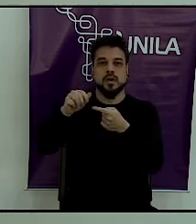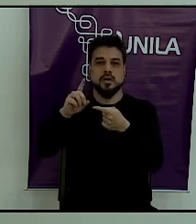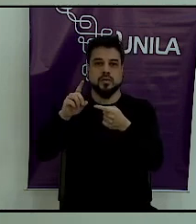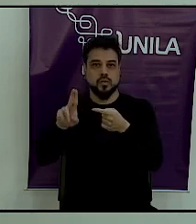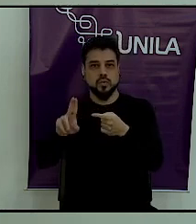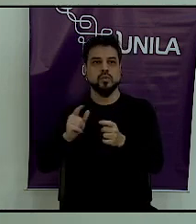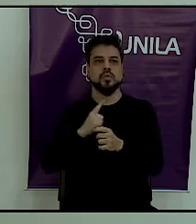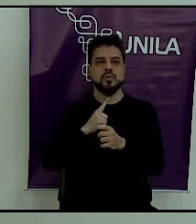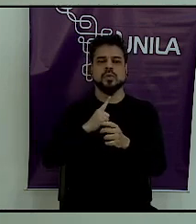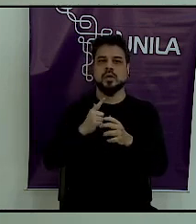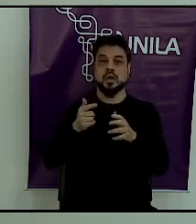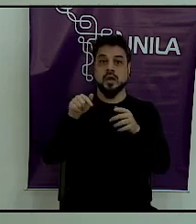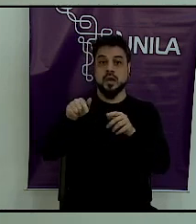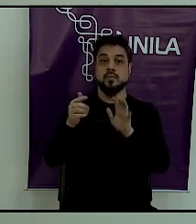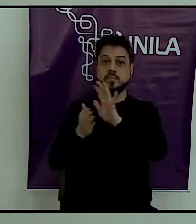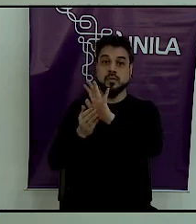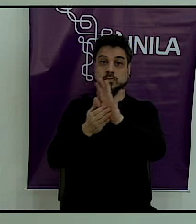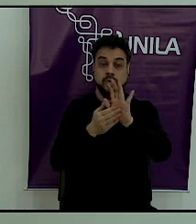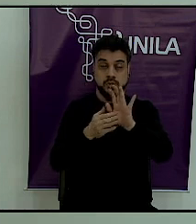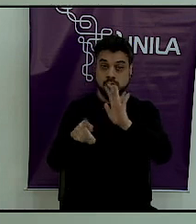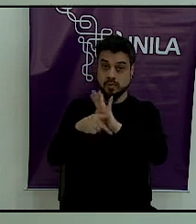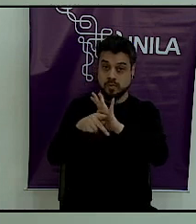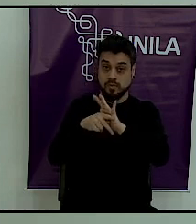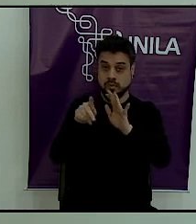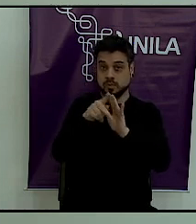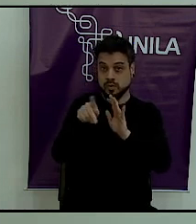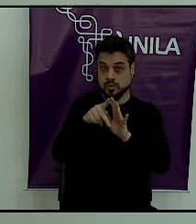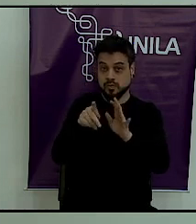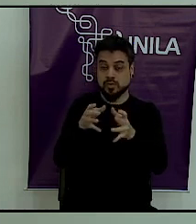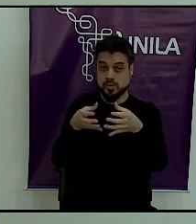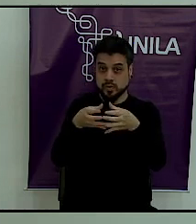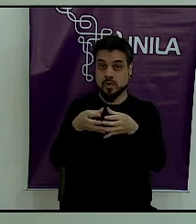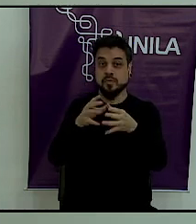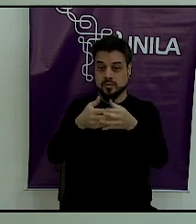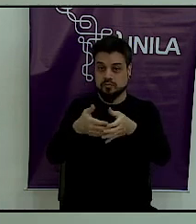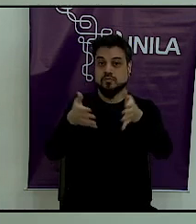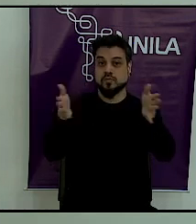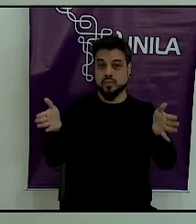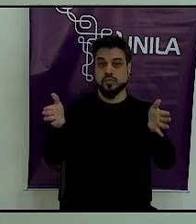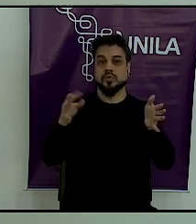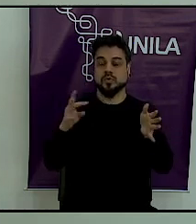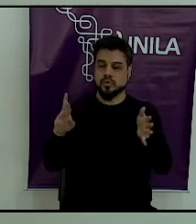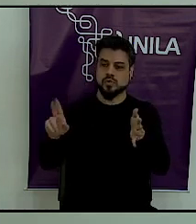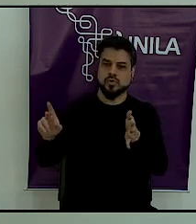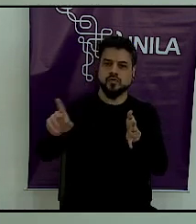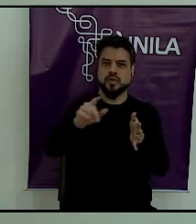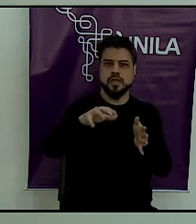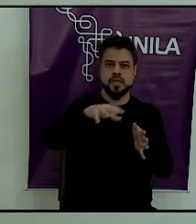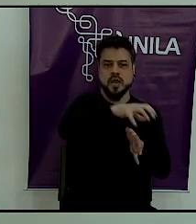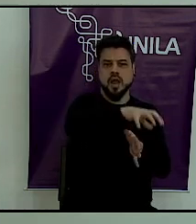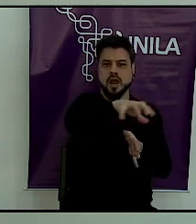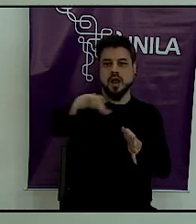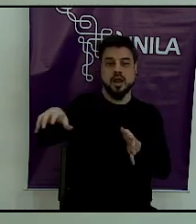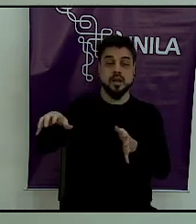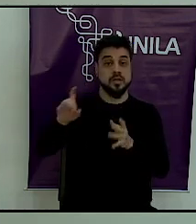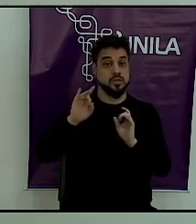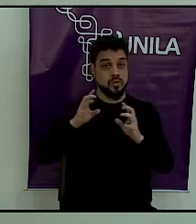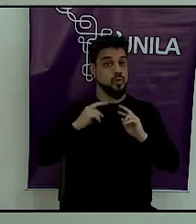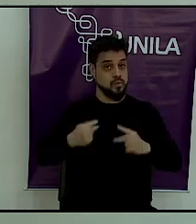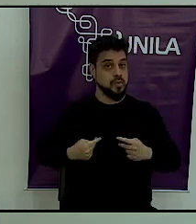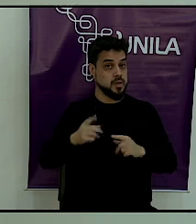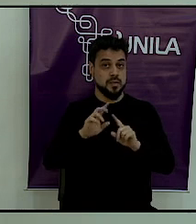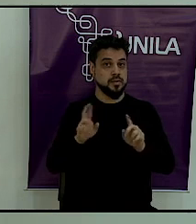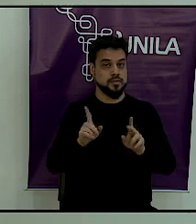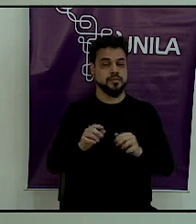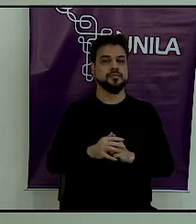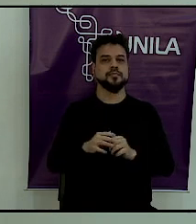colegiado e ganha a adesão de diferentes segmentos, não só das áreas das humanas. Eu faço questão de